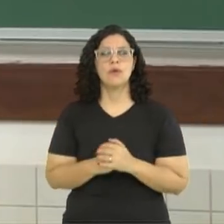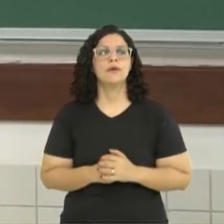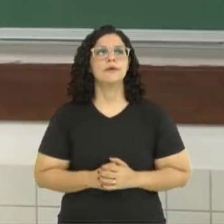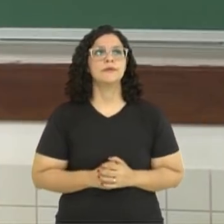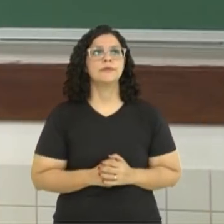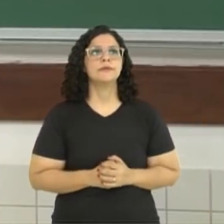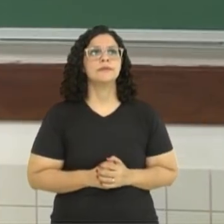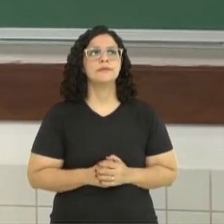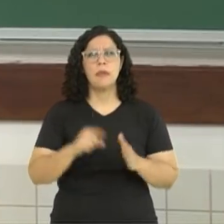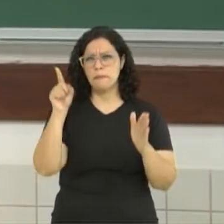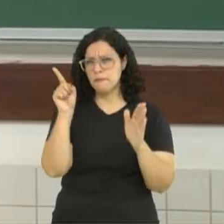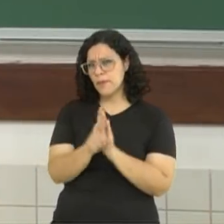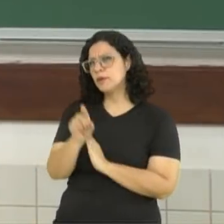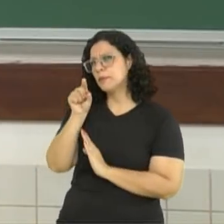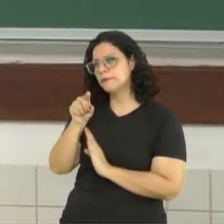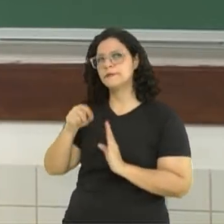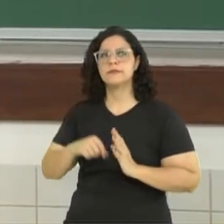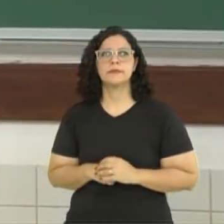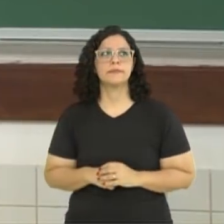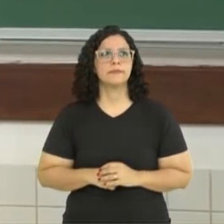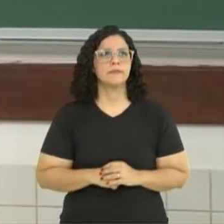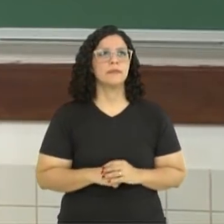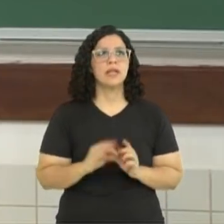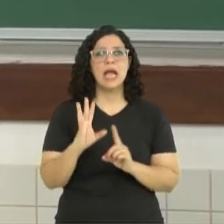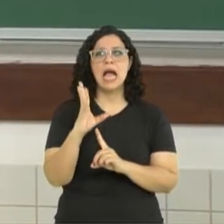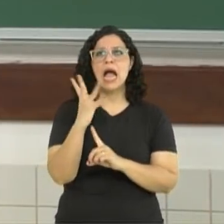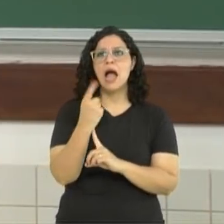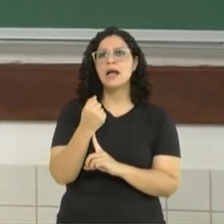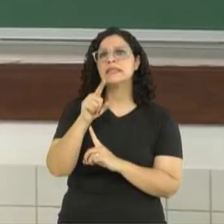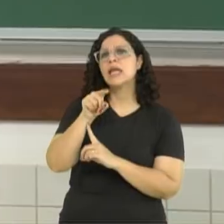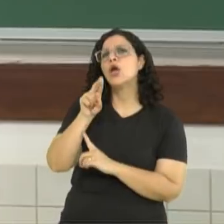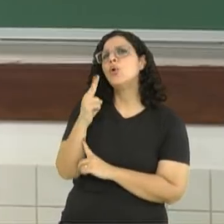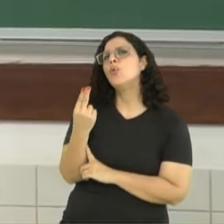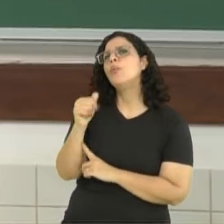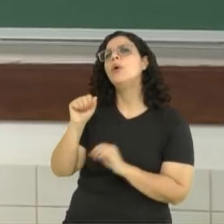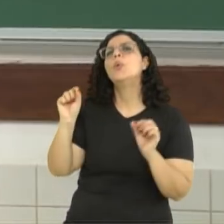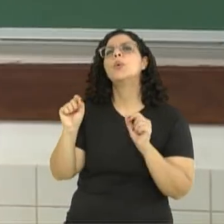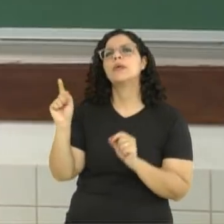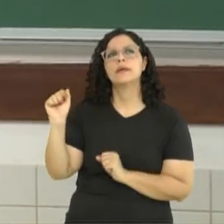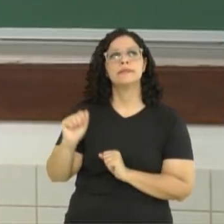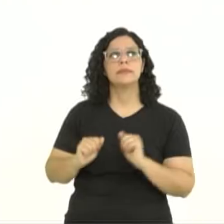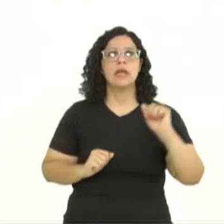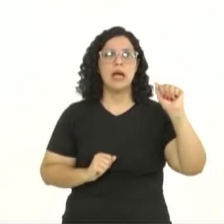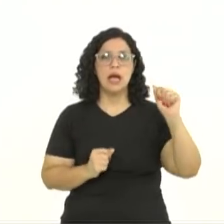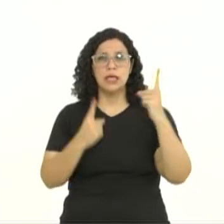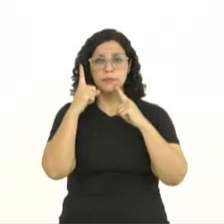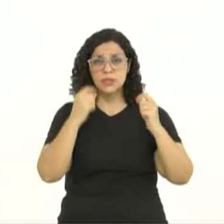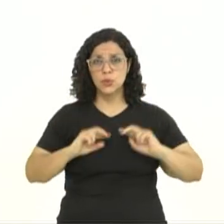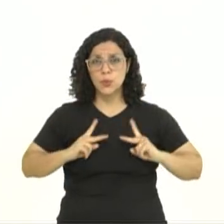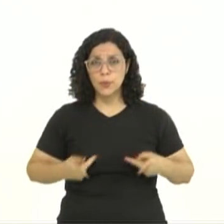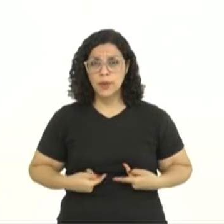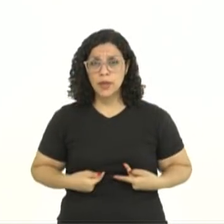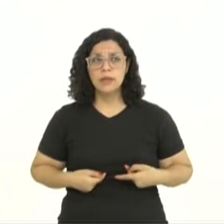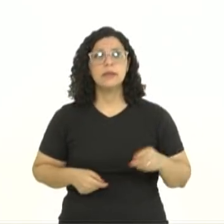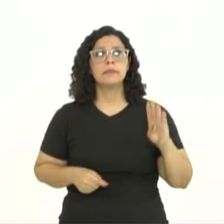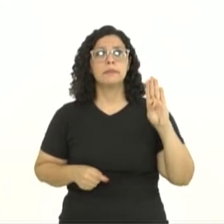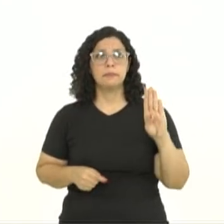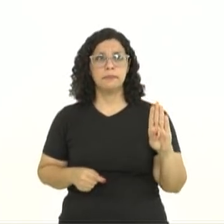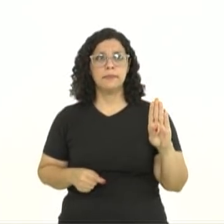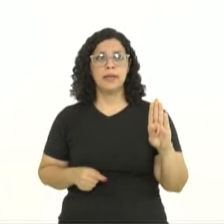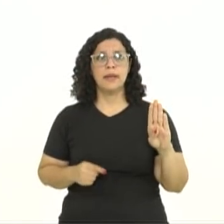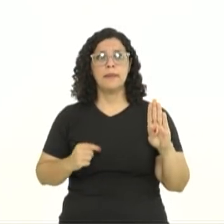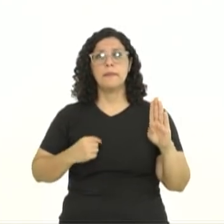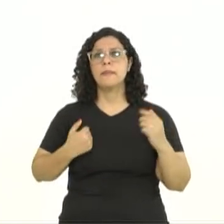Então, vamos fazer uma perguntinha para vocês. A arte é o quê? É uma expressão humana? Manifestação humana?